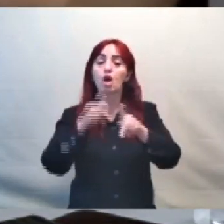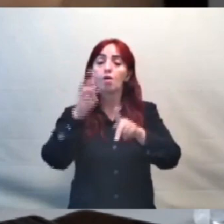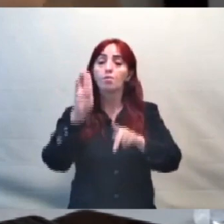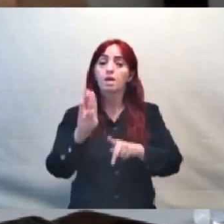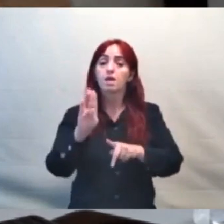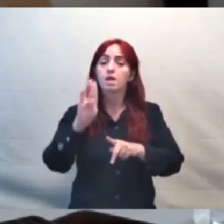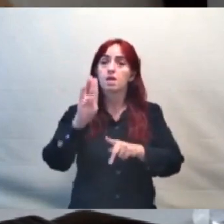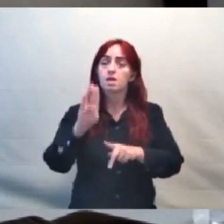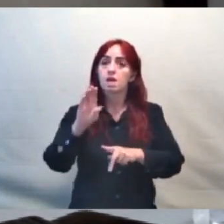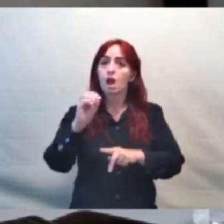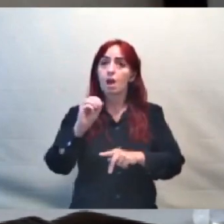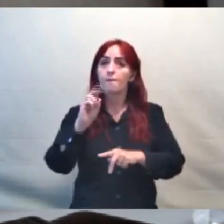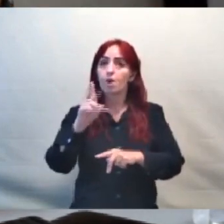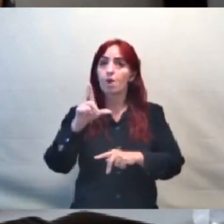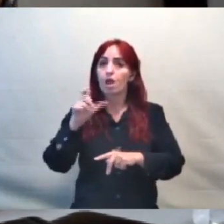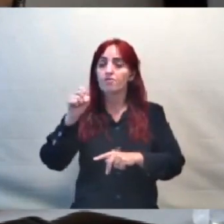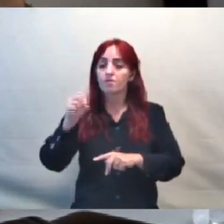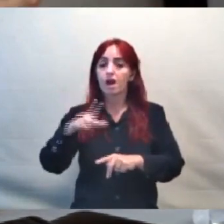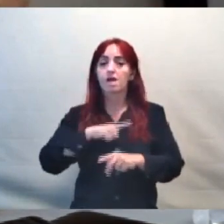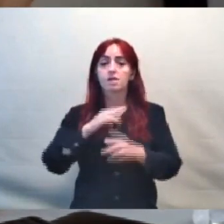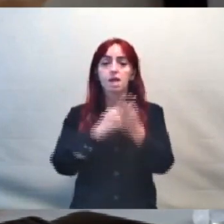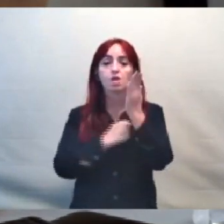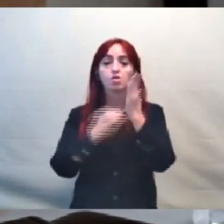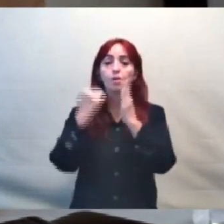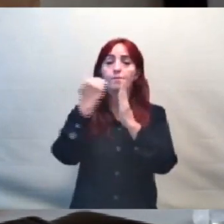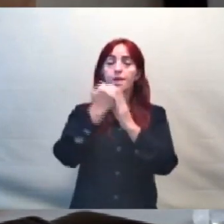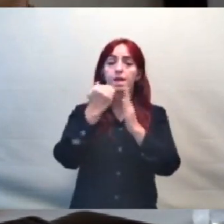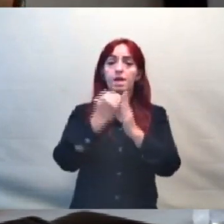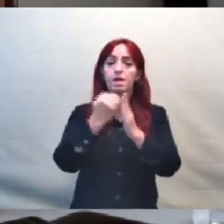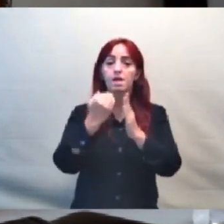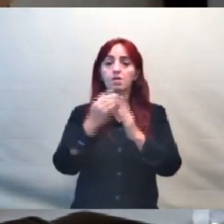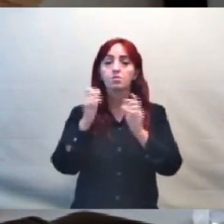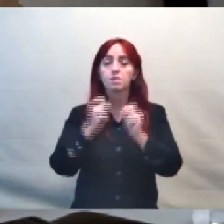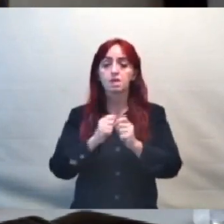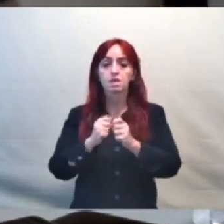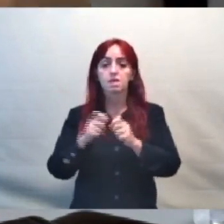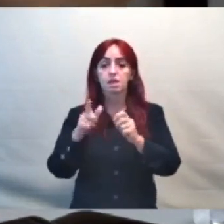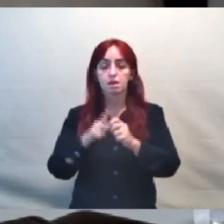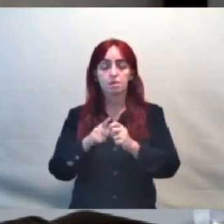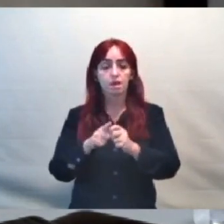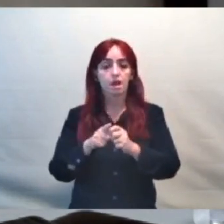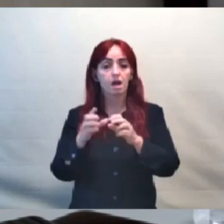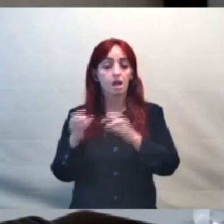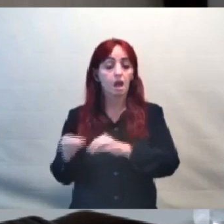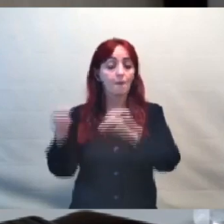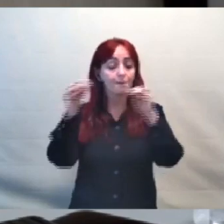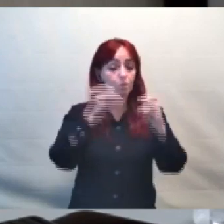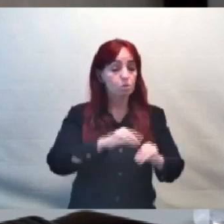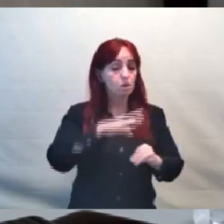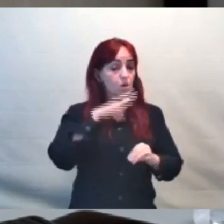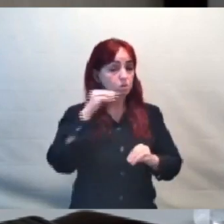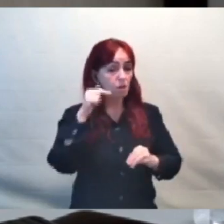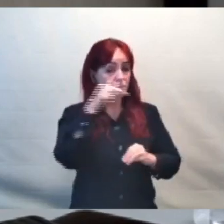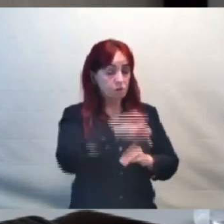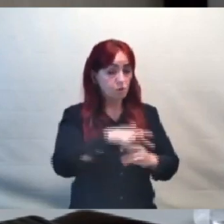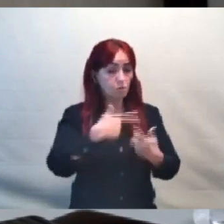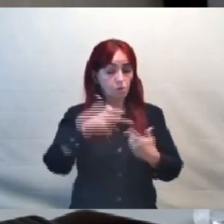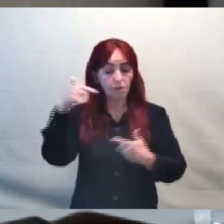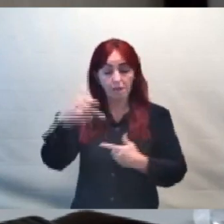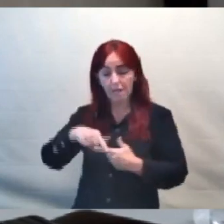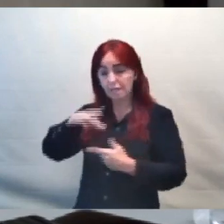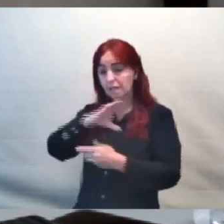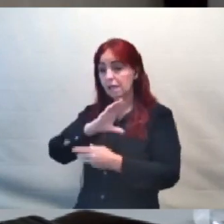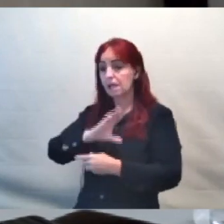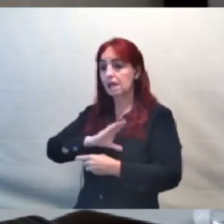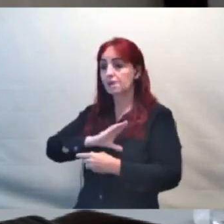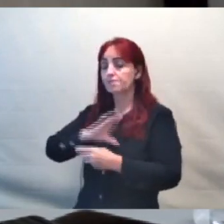estamos na Andrada 3100, para alocar os servidores, enquanto há uma reforma que acontece na ala A do